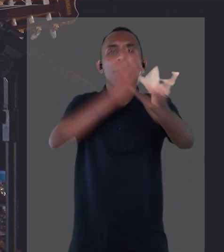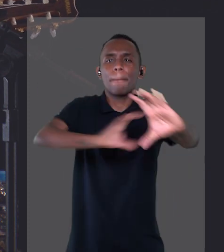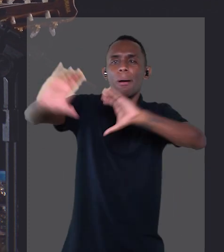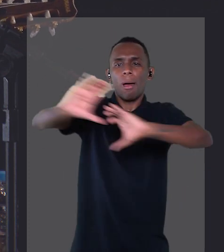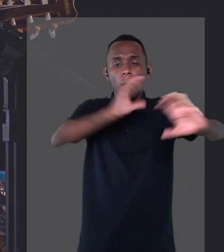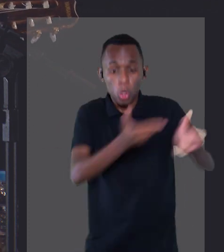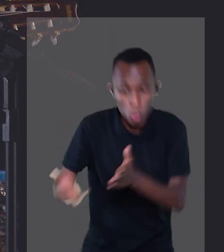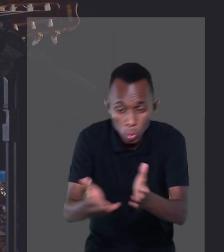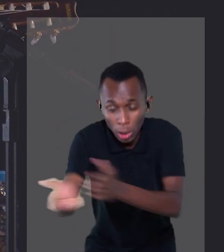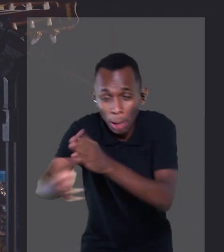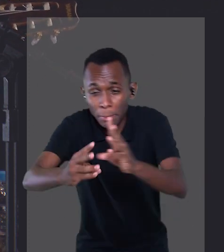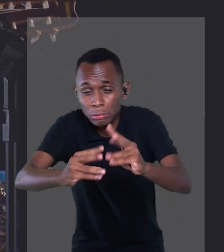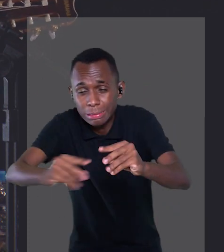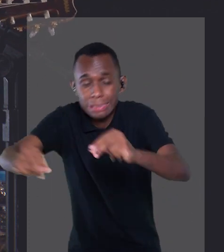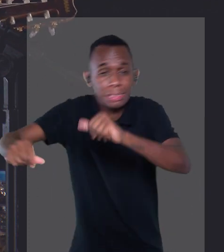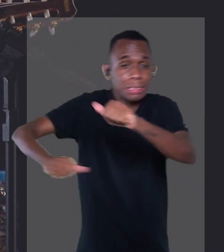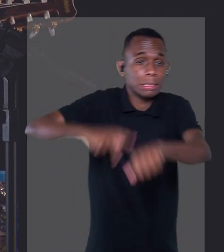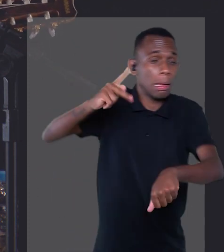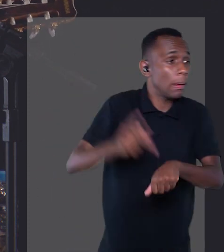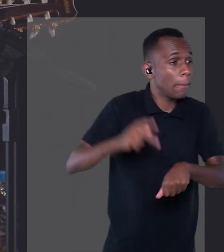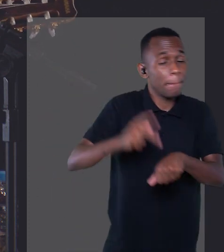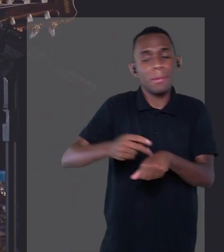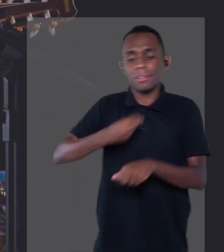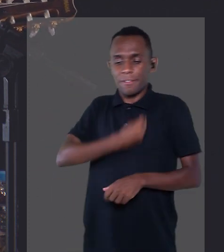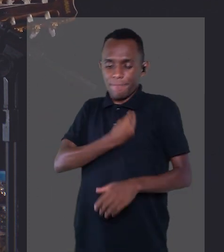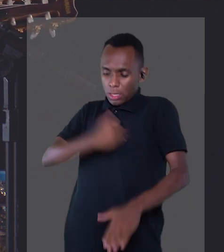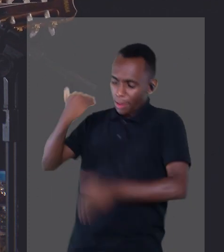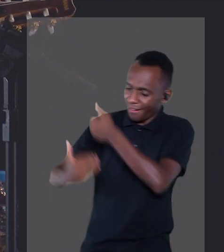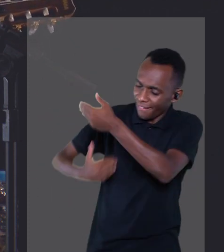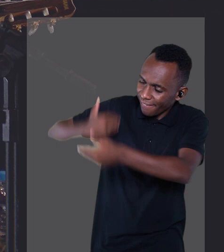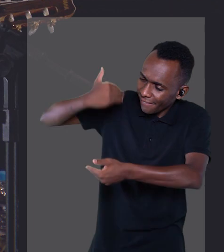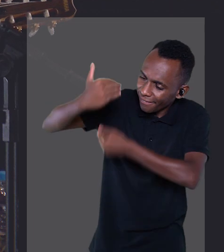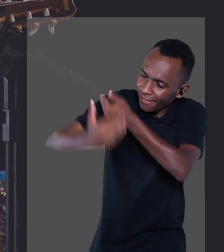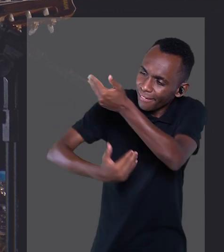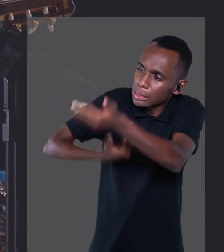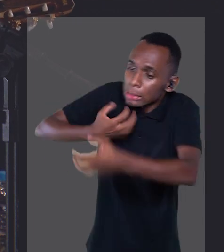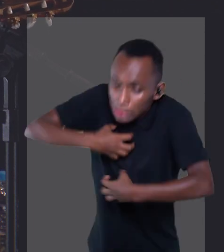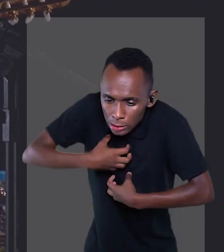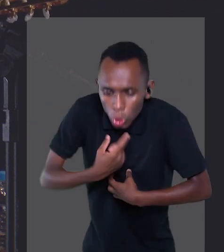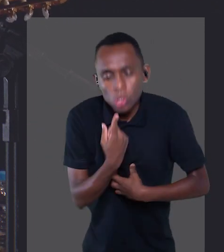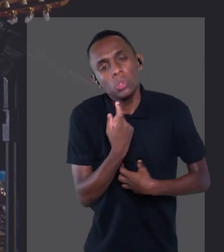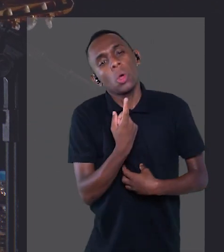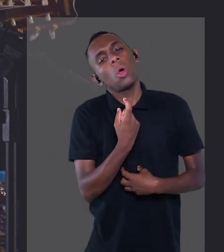de pedra e pó. Travessia de vida, mais vida é a vida só.